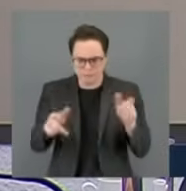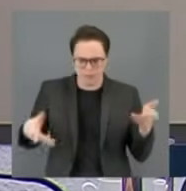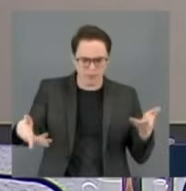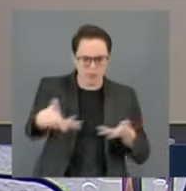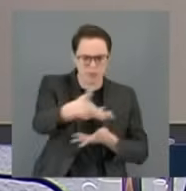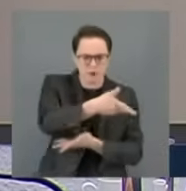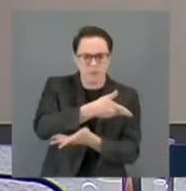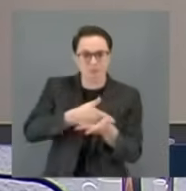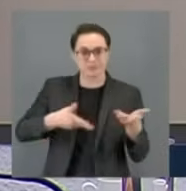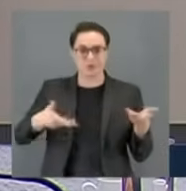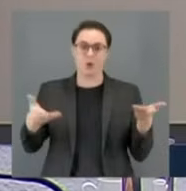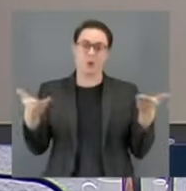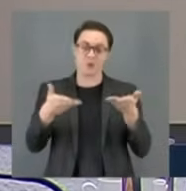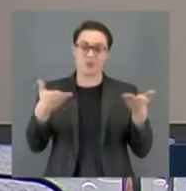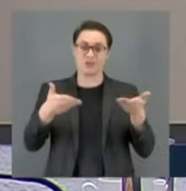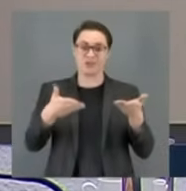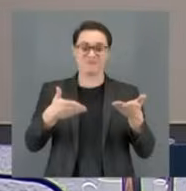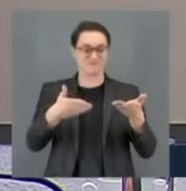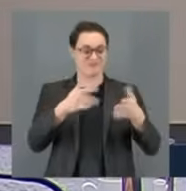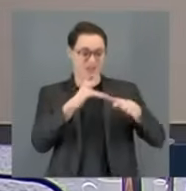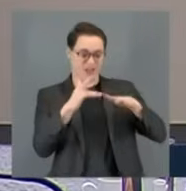hoje dessa